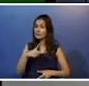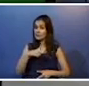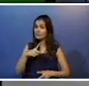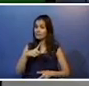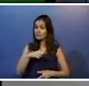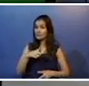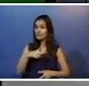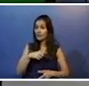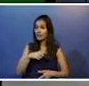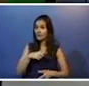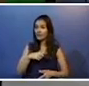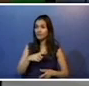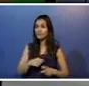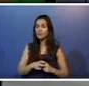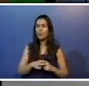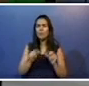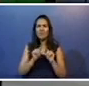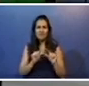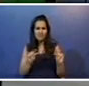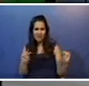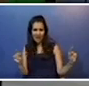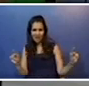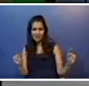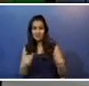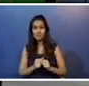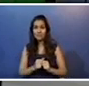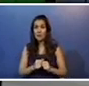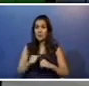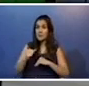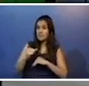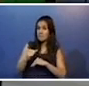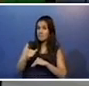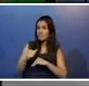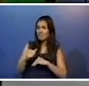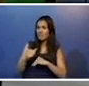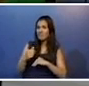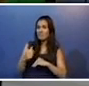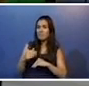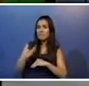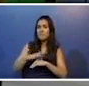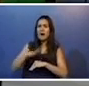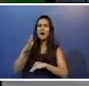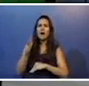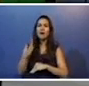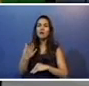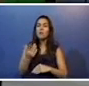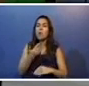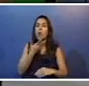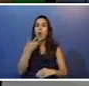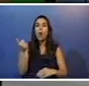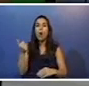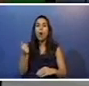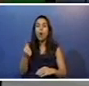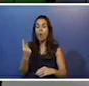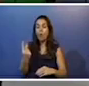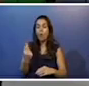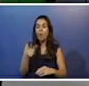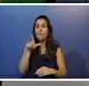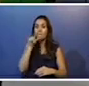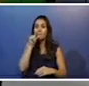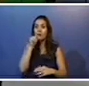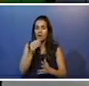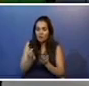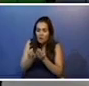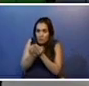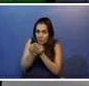Existe um provérbio que diz: mais vale um pássaro na mão do que dois